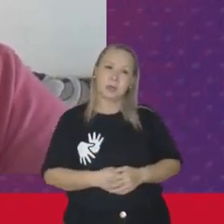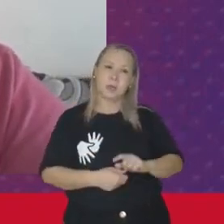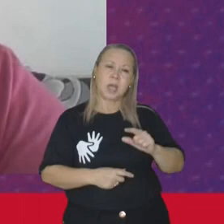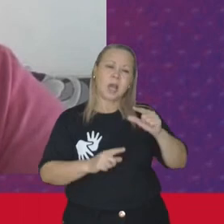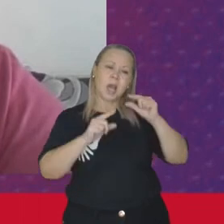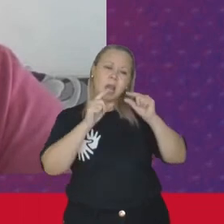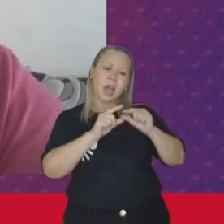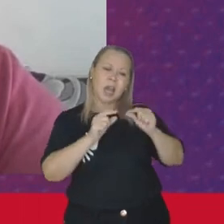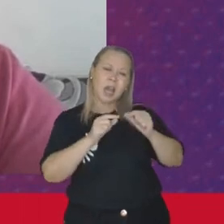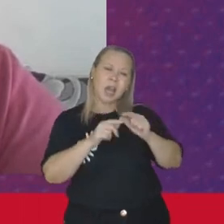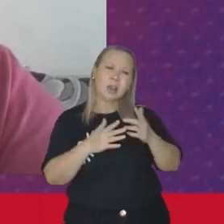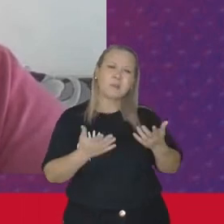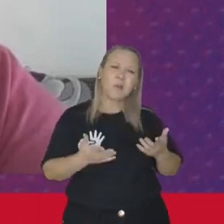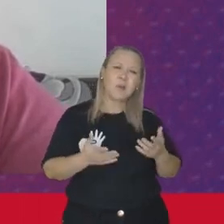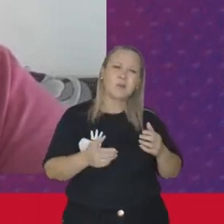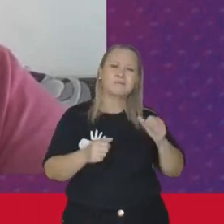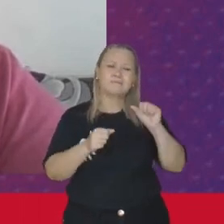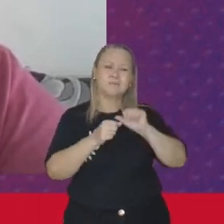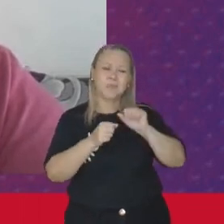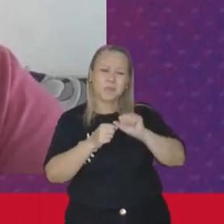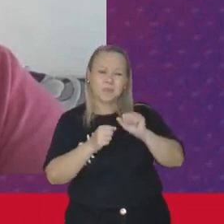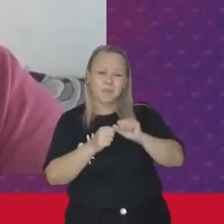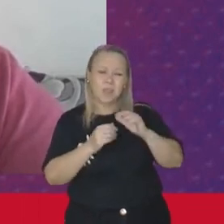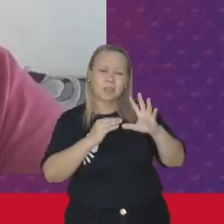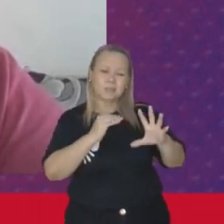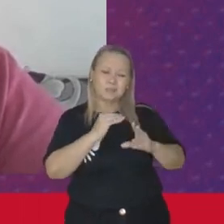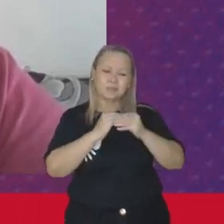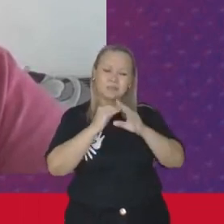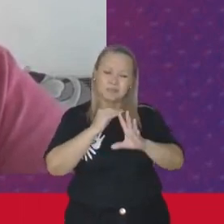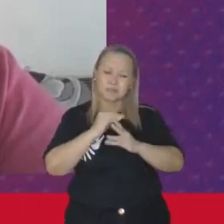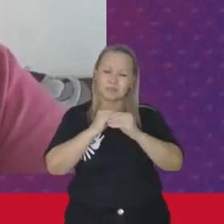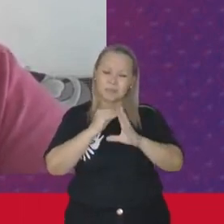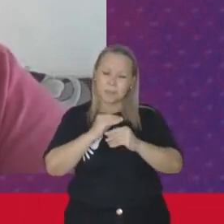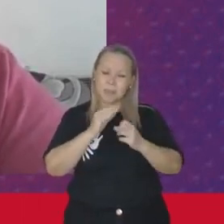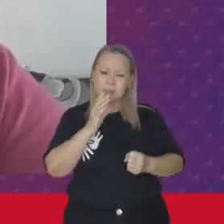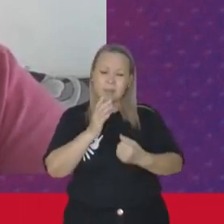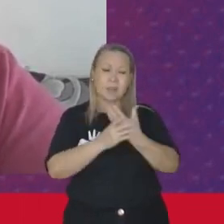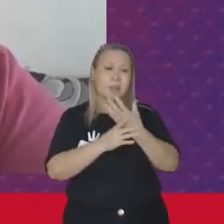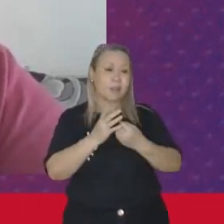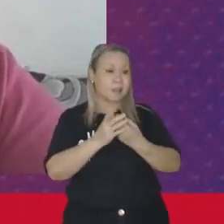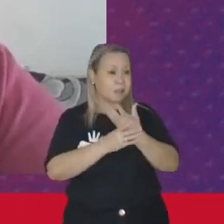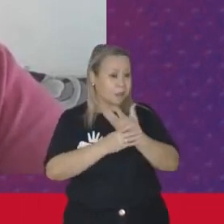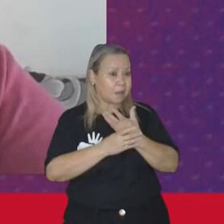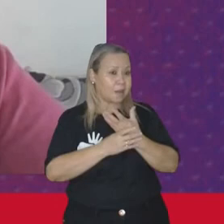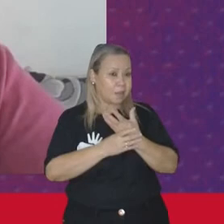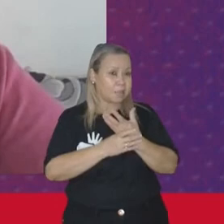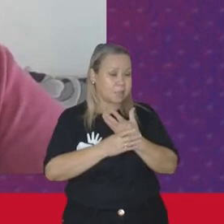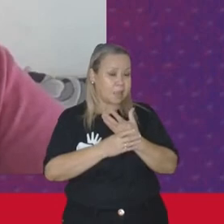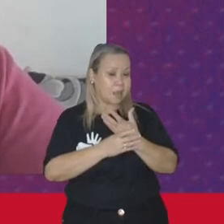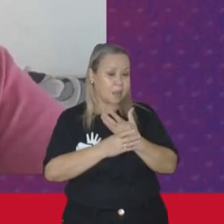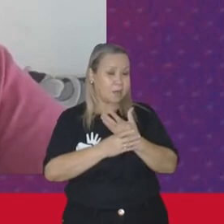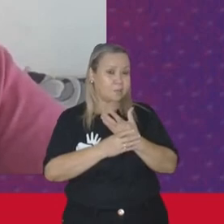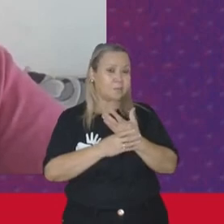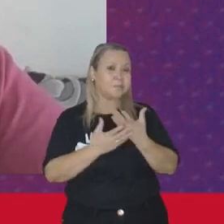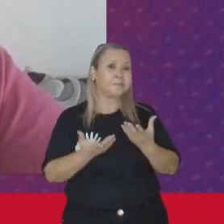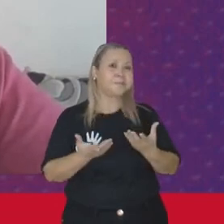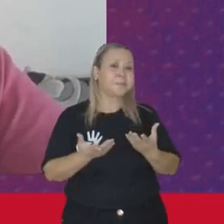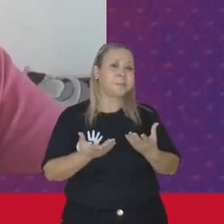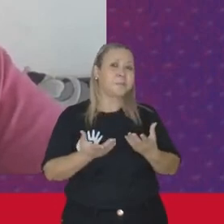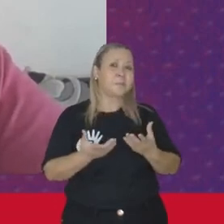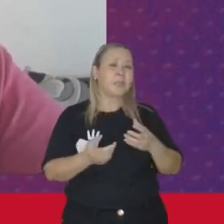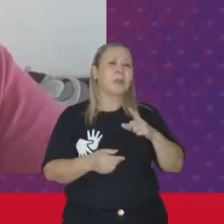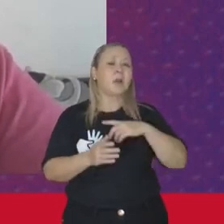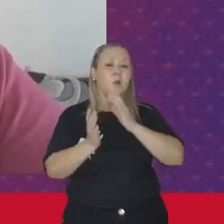pouco incorporado na elaboração, né, a academia tem feito